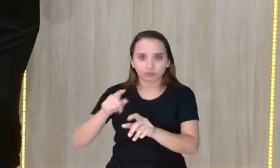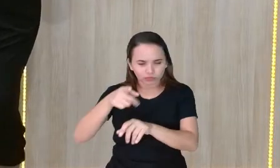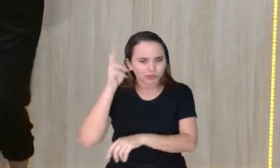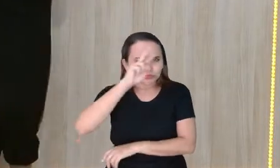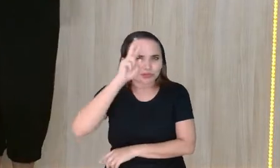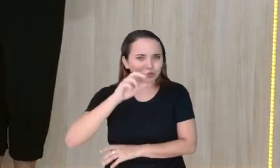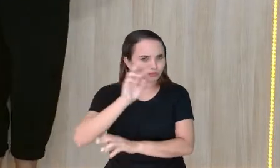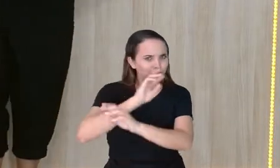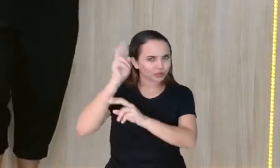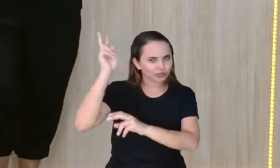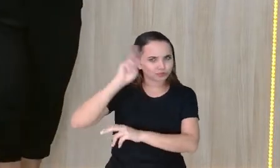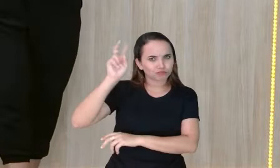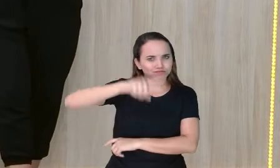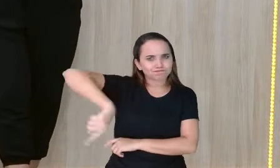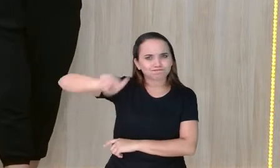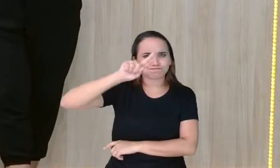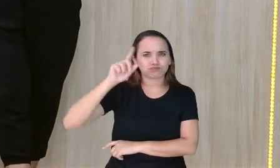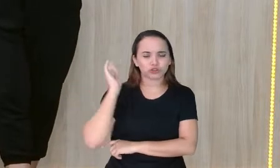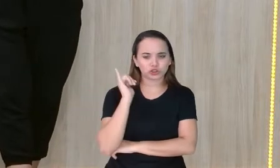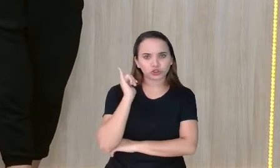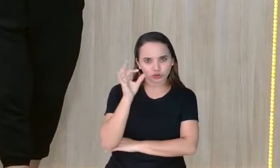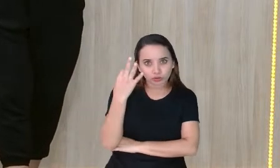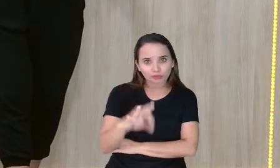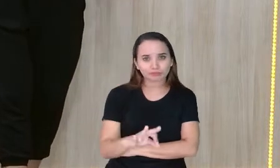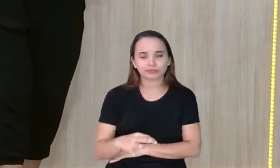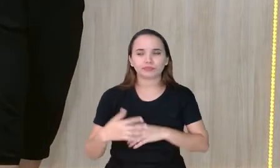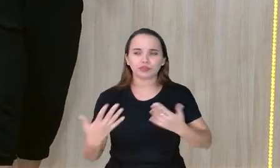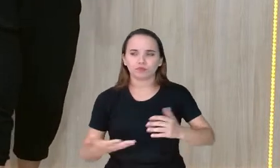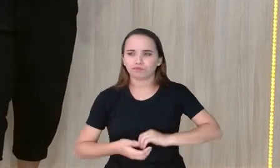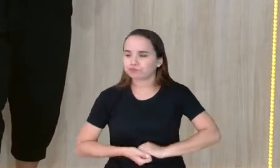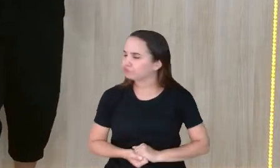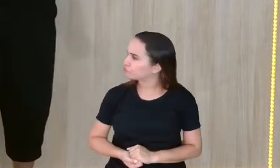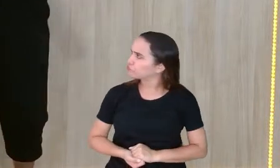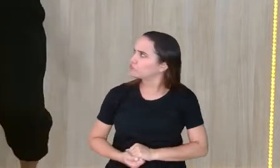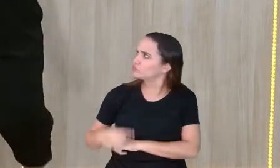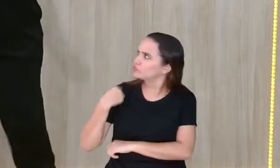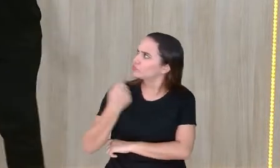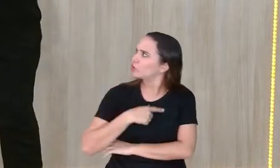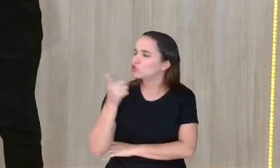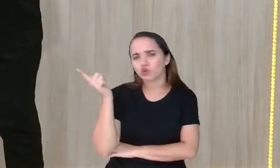né? E aí, será que a gente consegue estabelecer